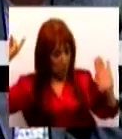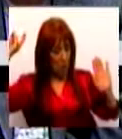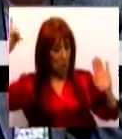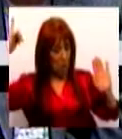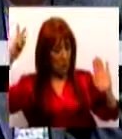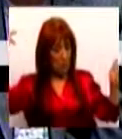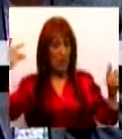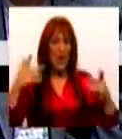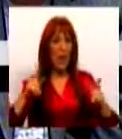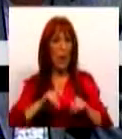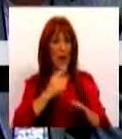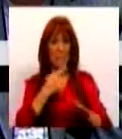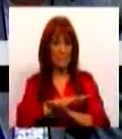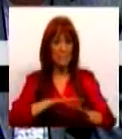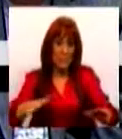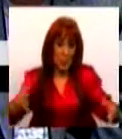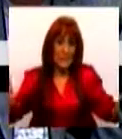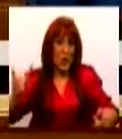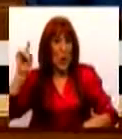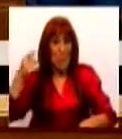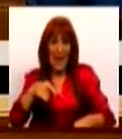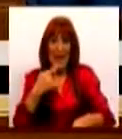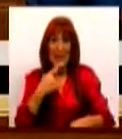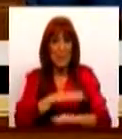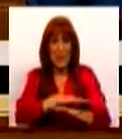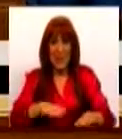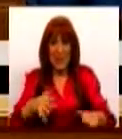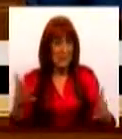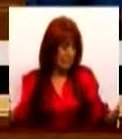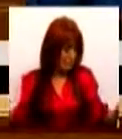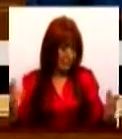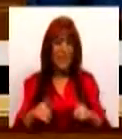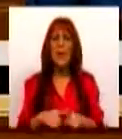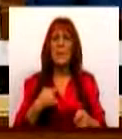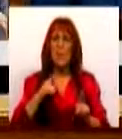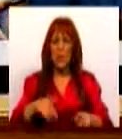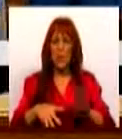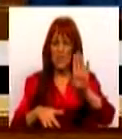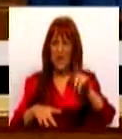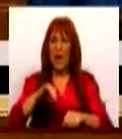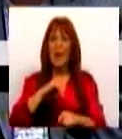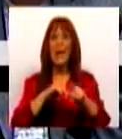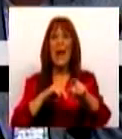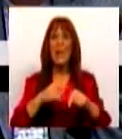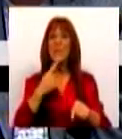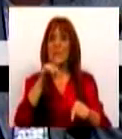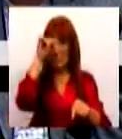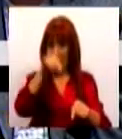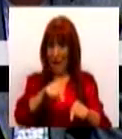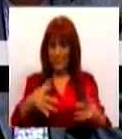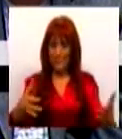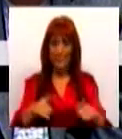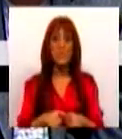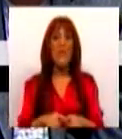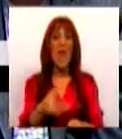salvo aquelas que deixa de colocar. Salvo aquelas que deixa de colocar. Mas eu vou começar por aquela que colocou.